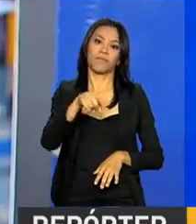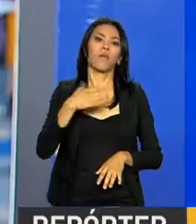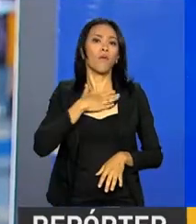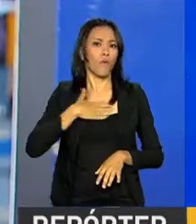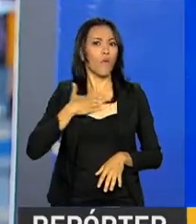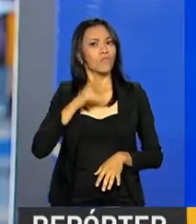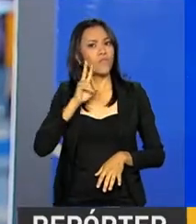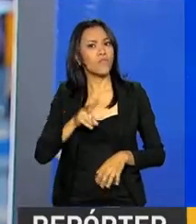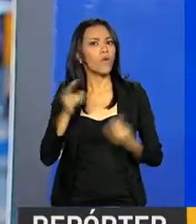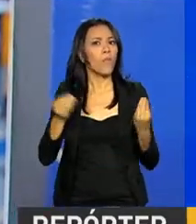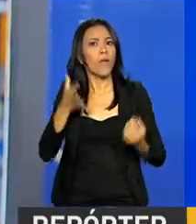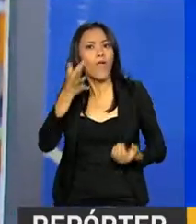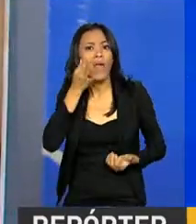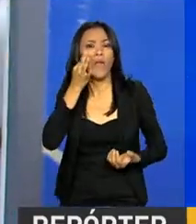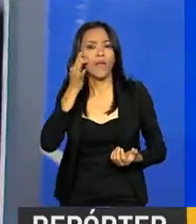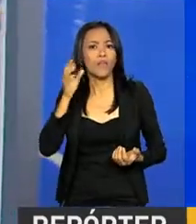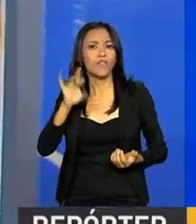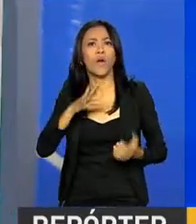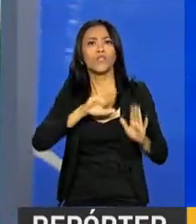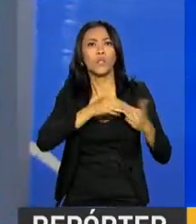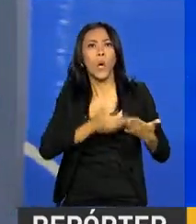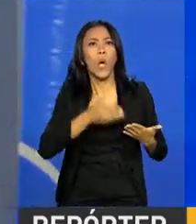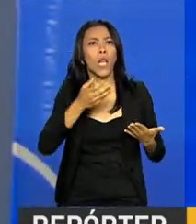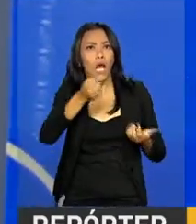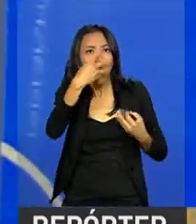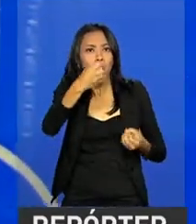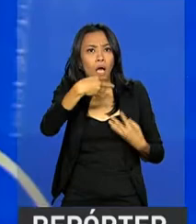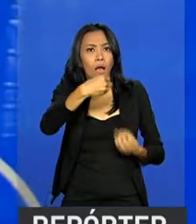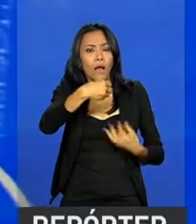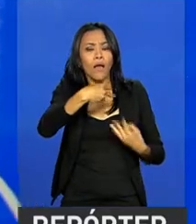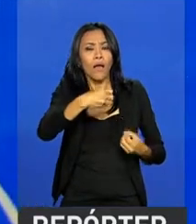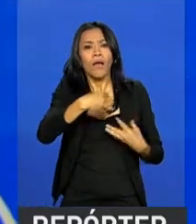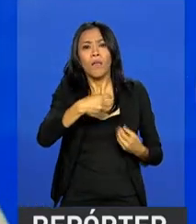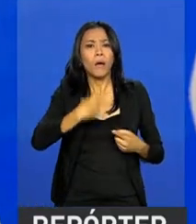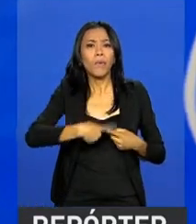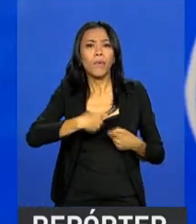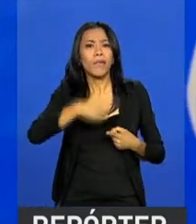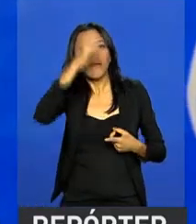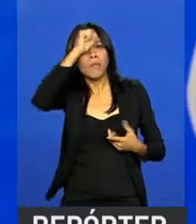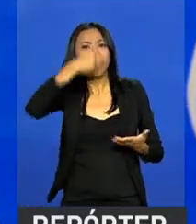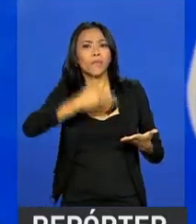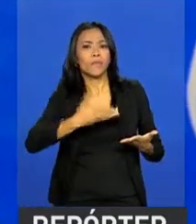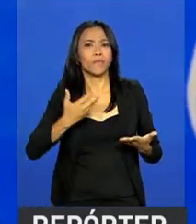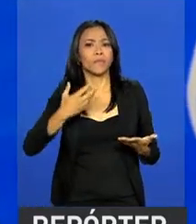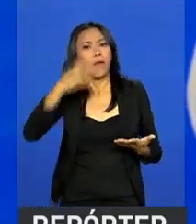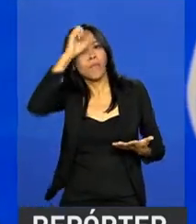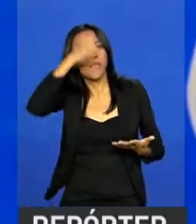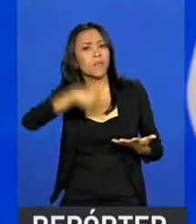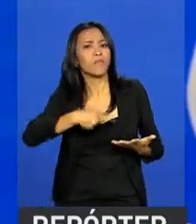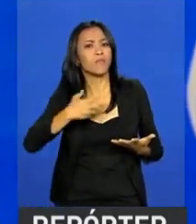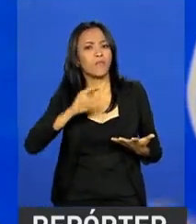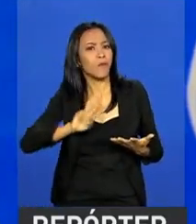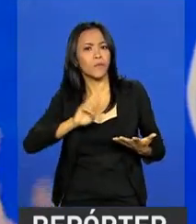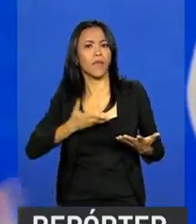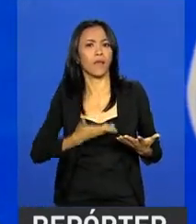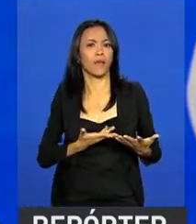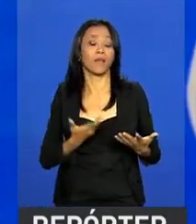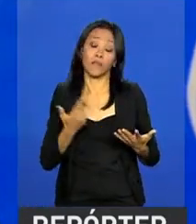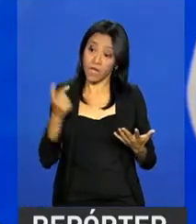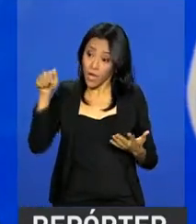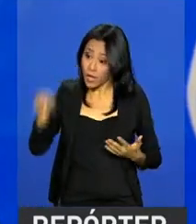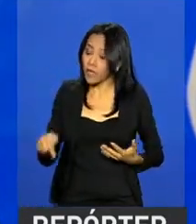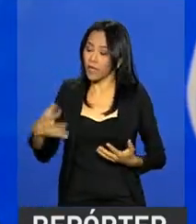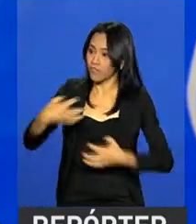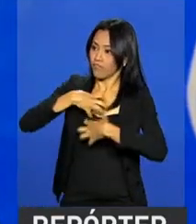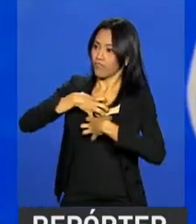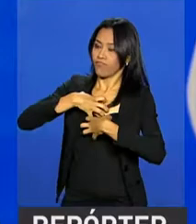como é que funciona na prática mesmo, porque só na escola a gente pensa, por que que a gente está aprendendo isso? A gente não vai usar. Aí aqui a gente está usando, a